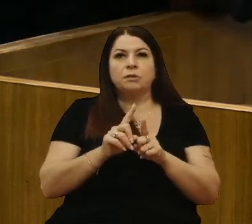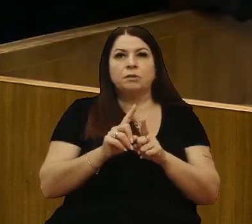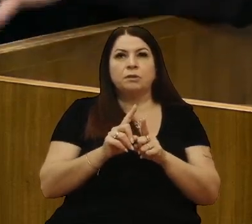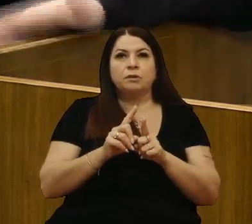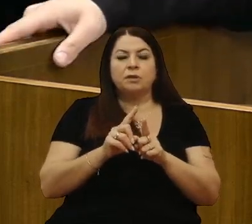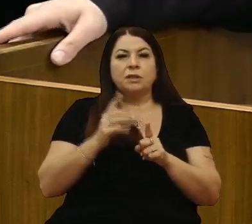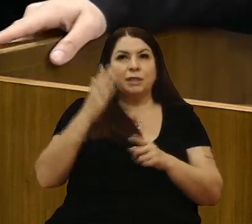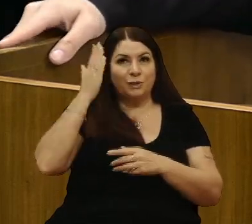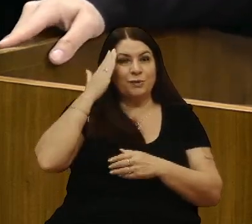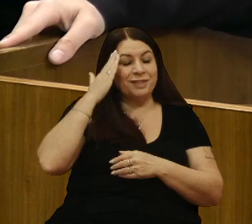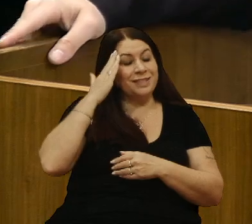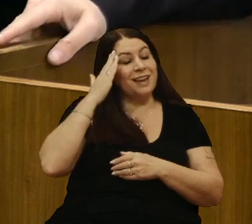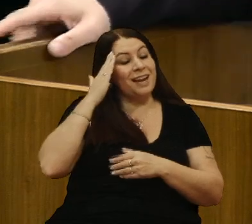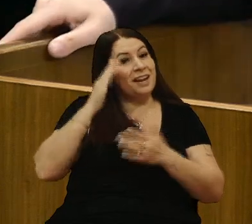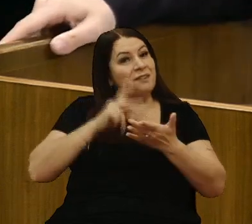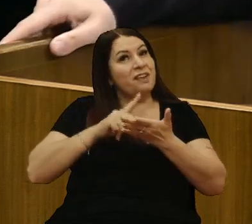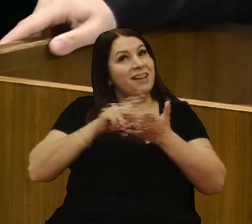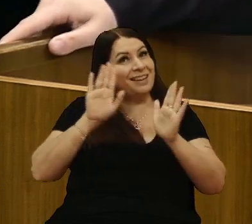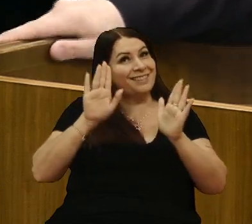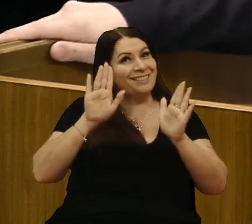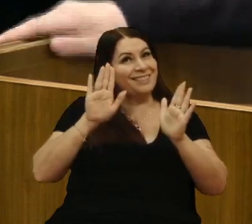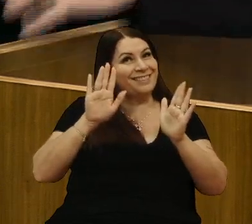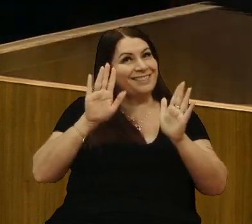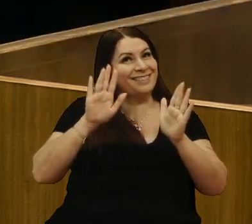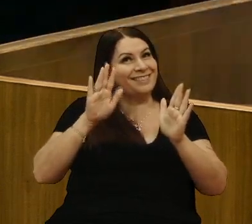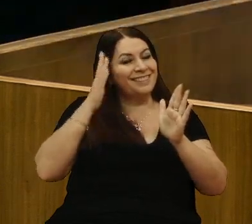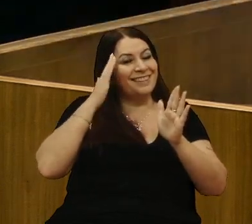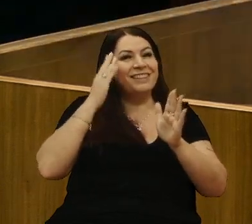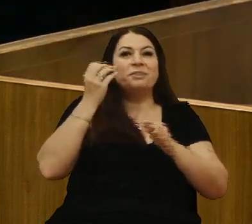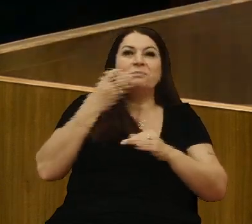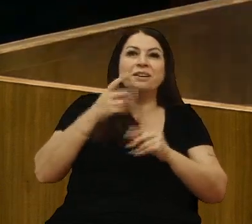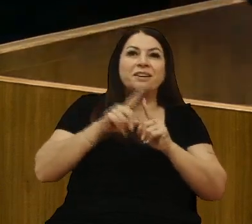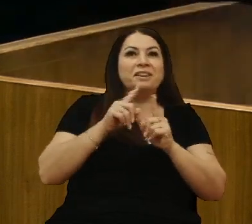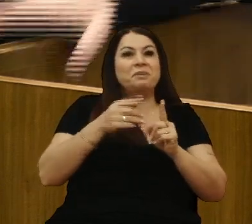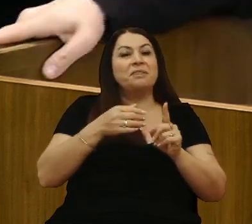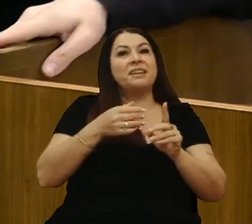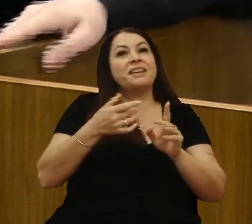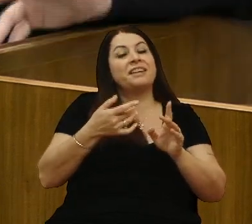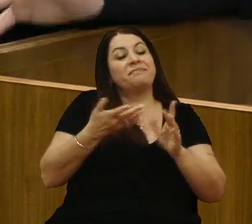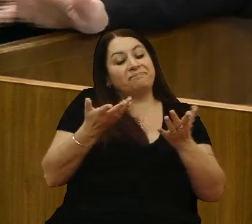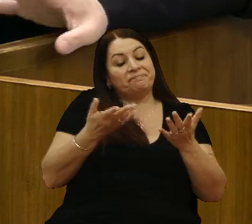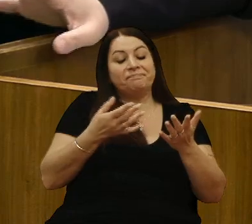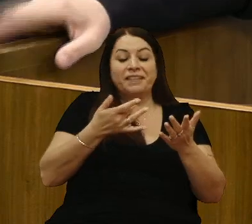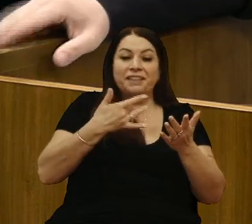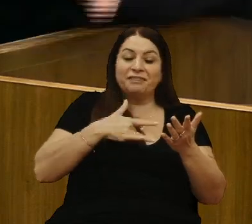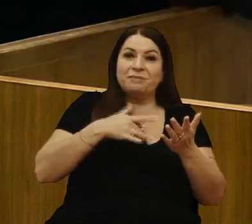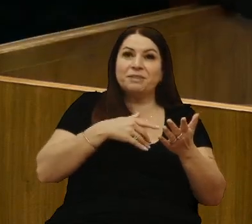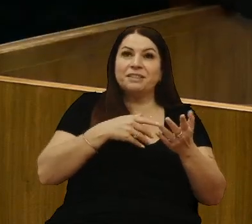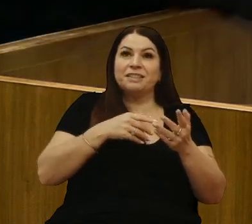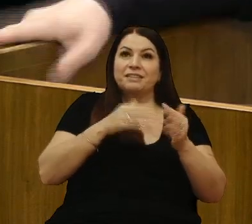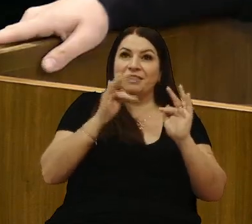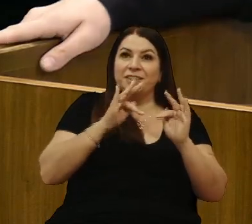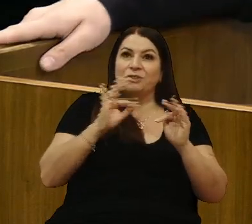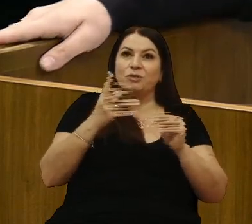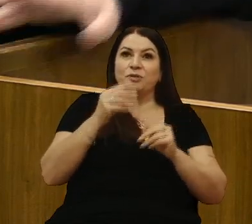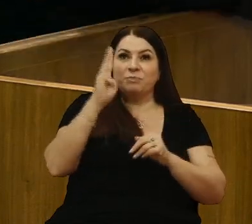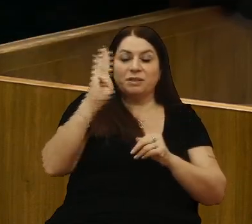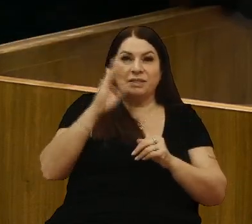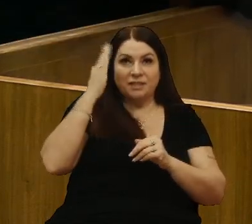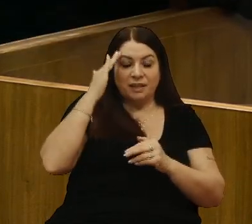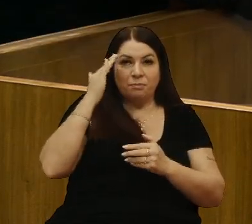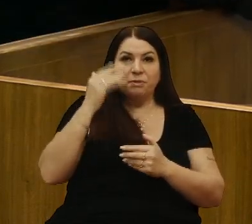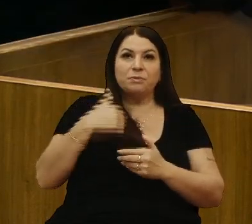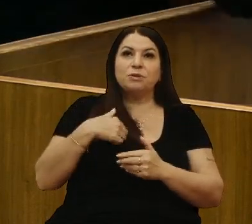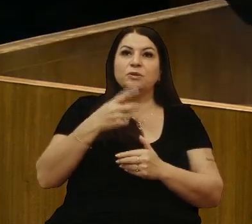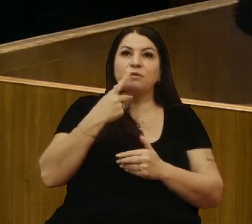Eu sei, né, vereadora Edson, mas enfim. Eu sei muito bem, infelizmente. Né? Infelizmente, felizmente, acho que todos os brasileiros sabem. Mas o que eu quero